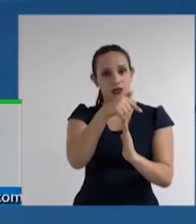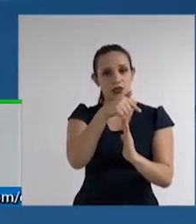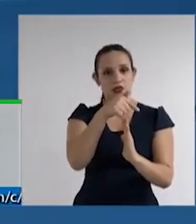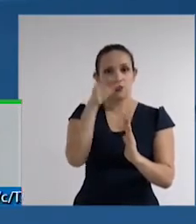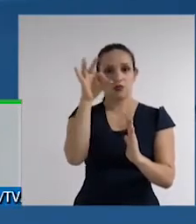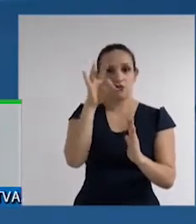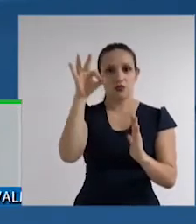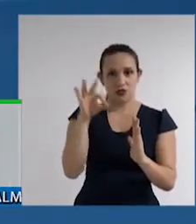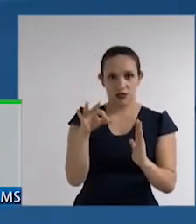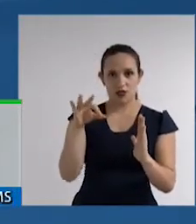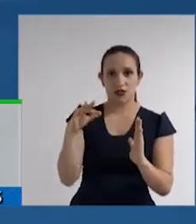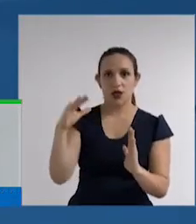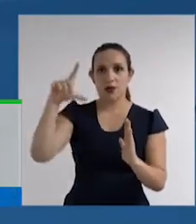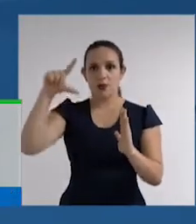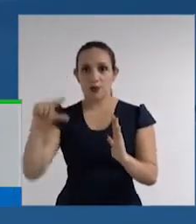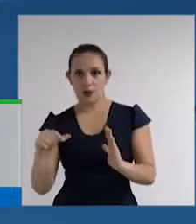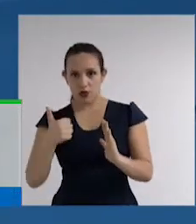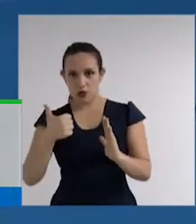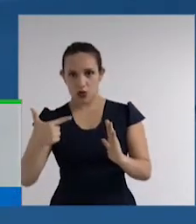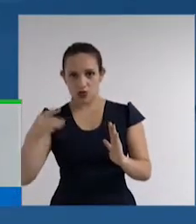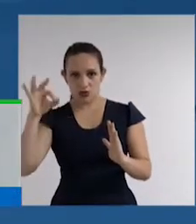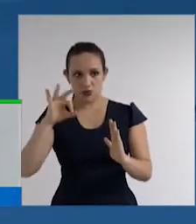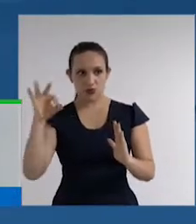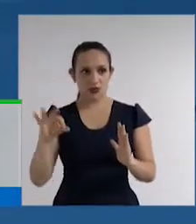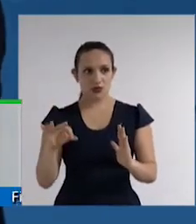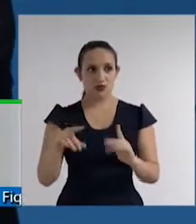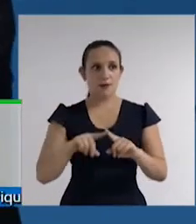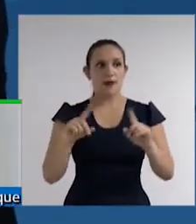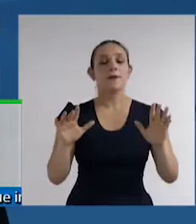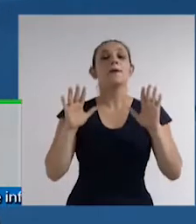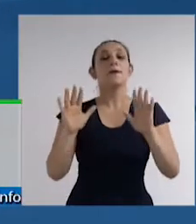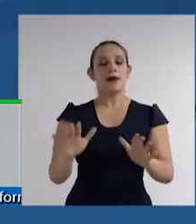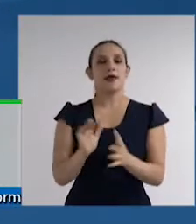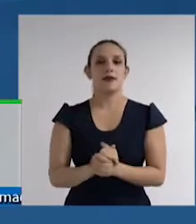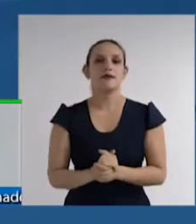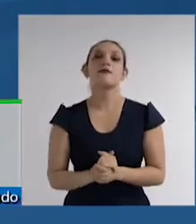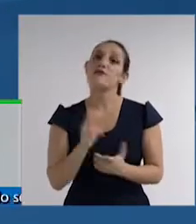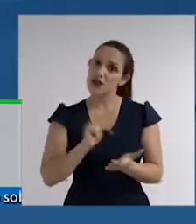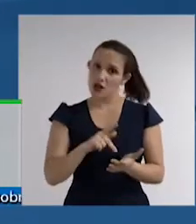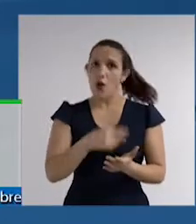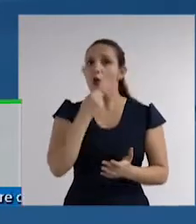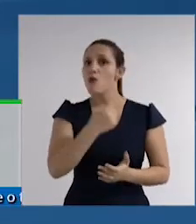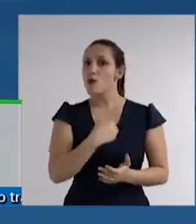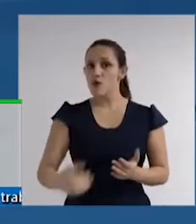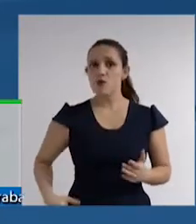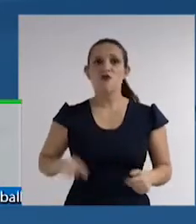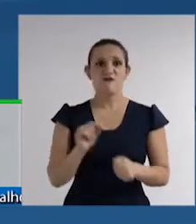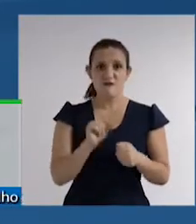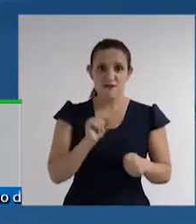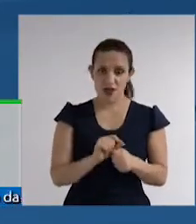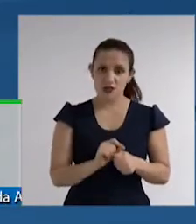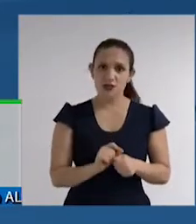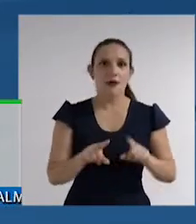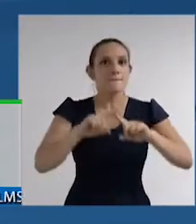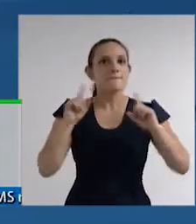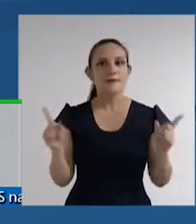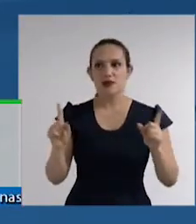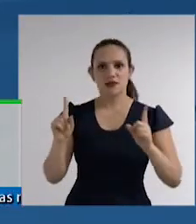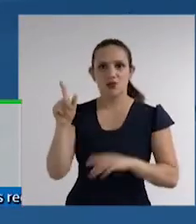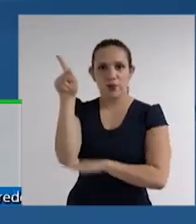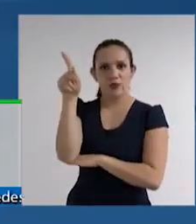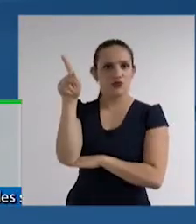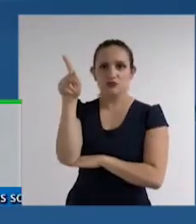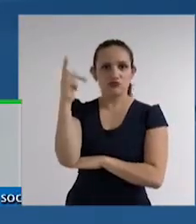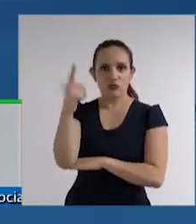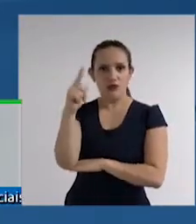Ele fez isso em 2015. Mas essa diferença não chegou na bomba. É isso aí. Não chegou para a população. Aí não, que é